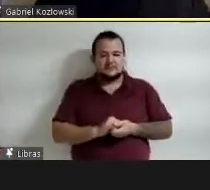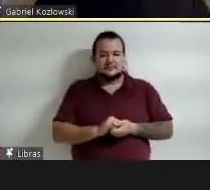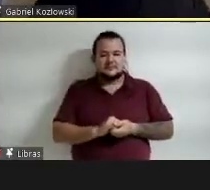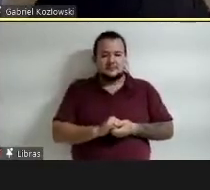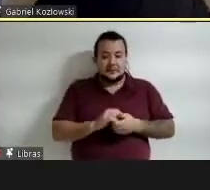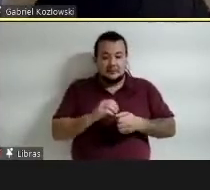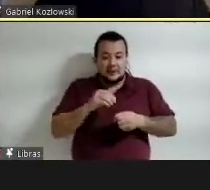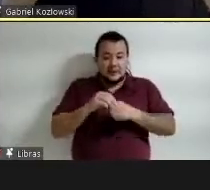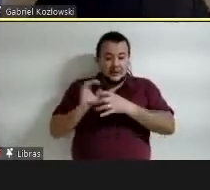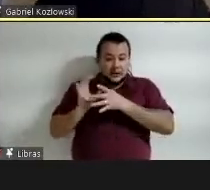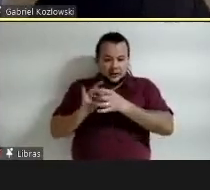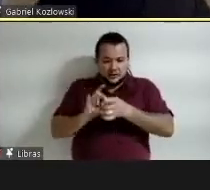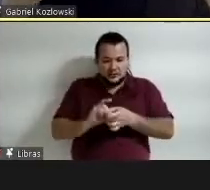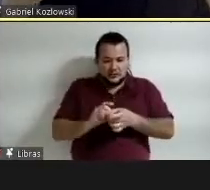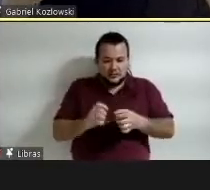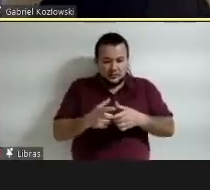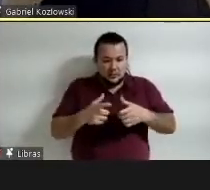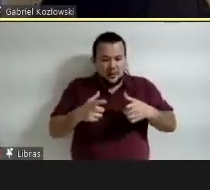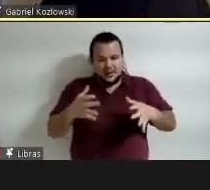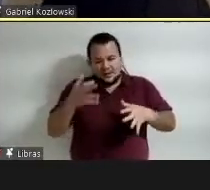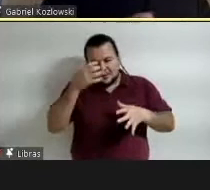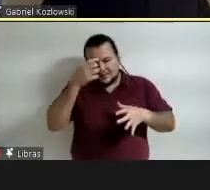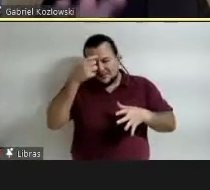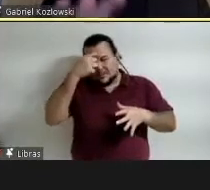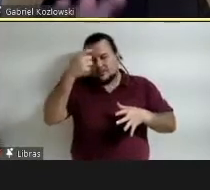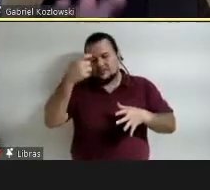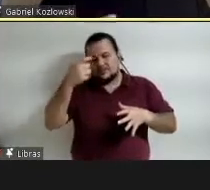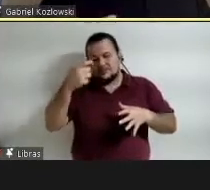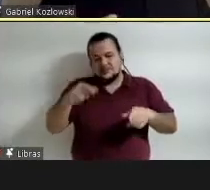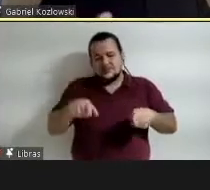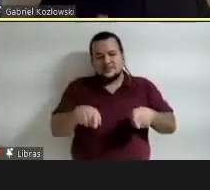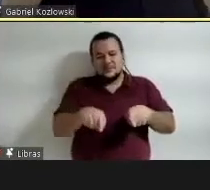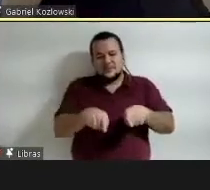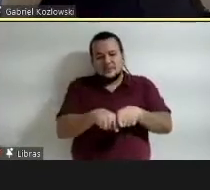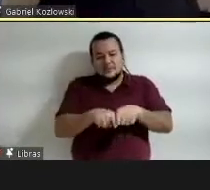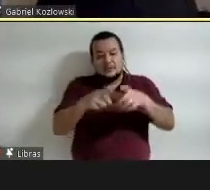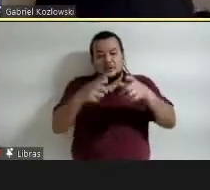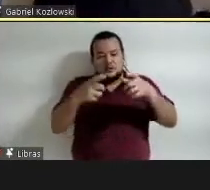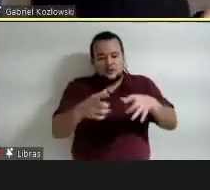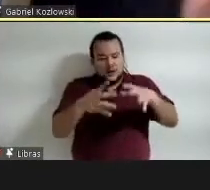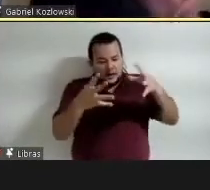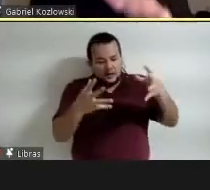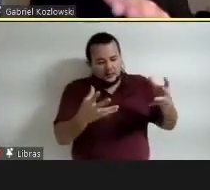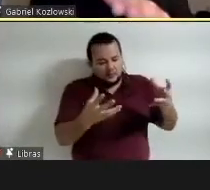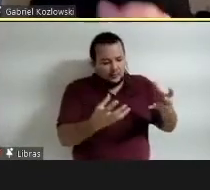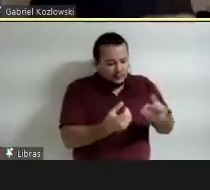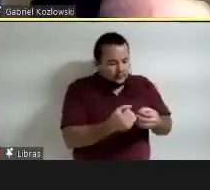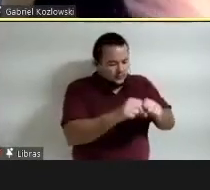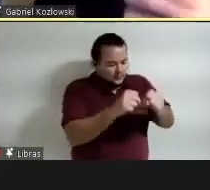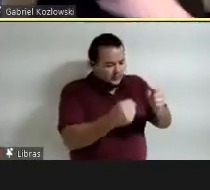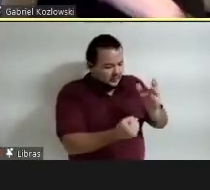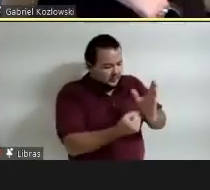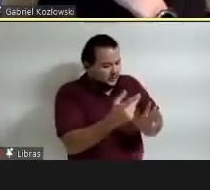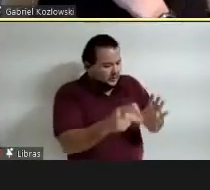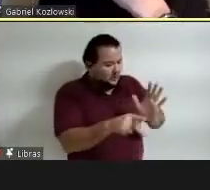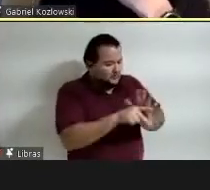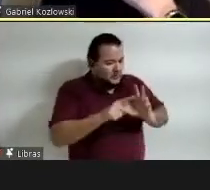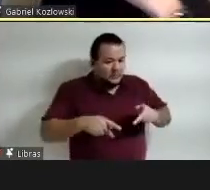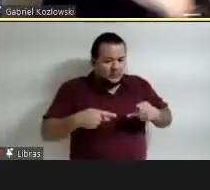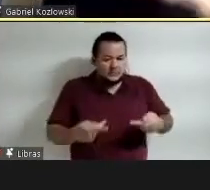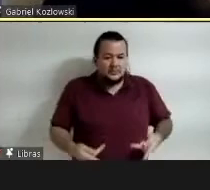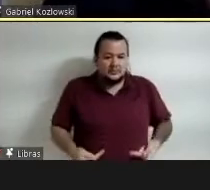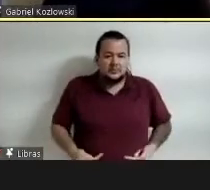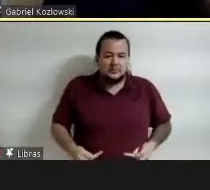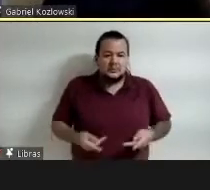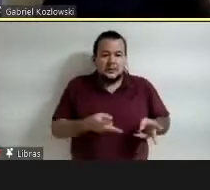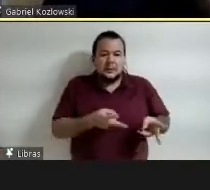uma ampliação da consciência e da identificação do lugar do mundo nos sistemas produzidos pelo homem que a gente identificou o primeiro